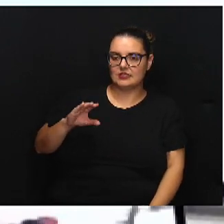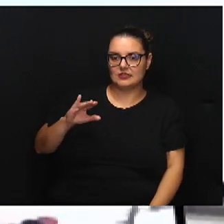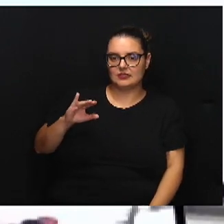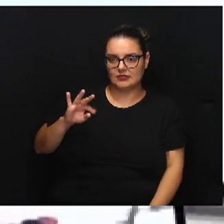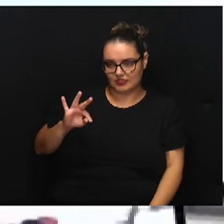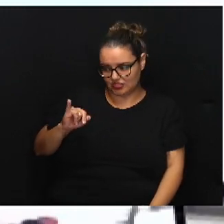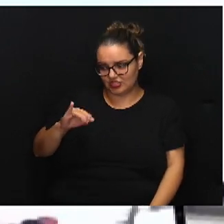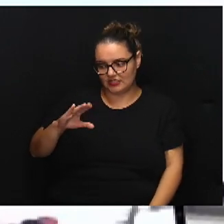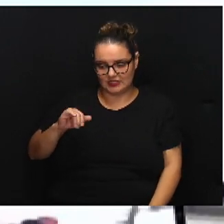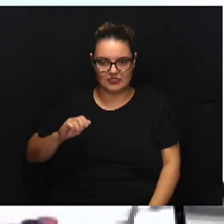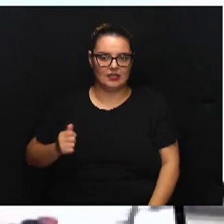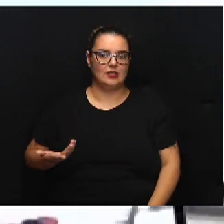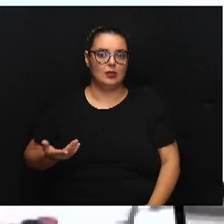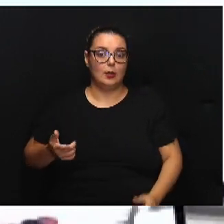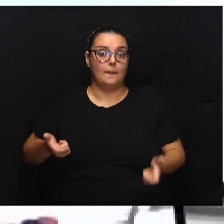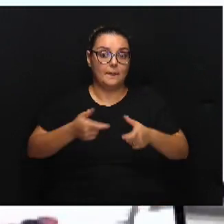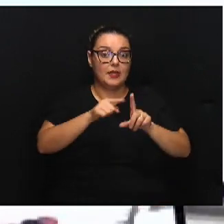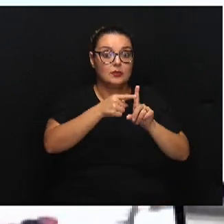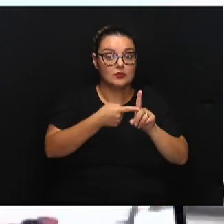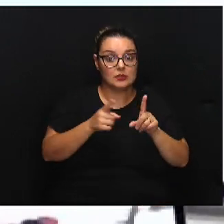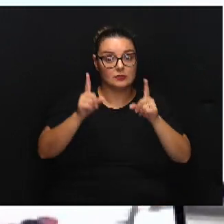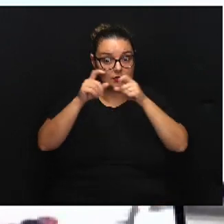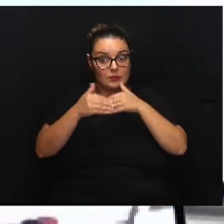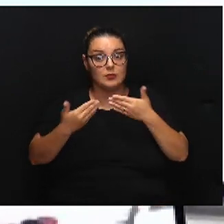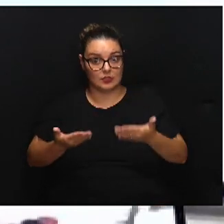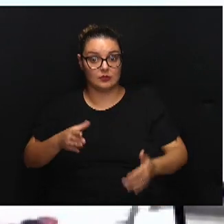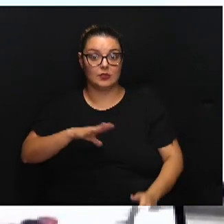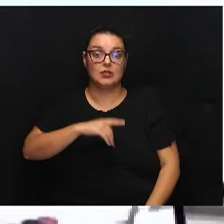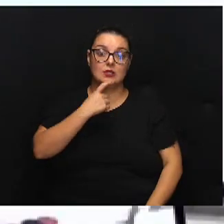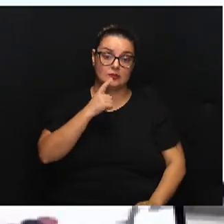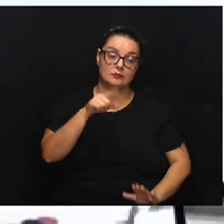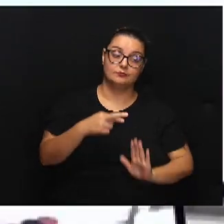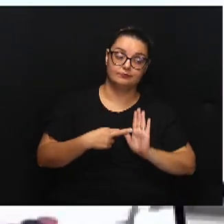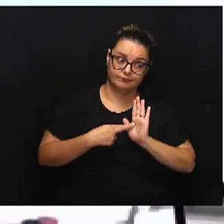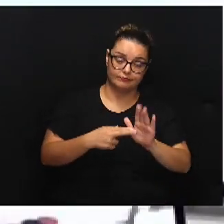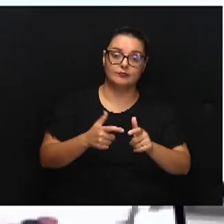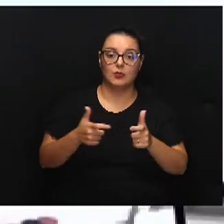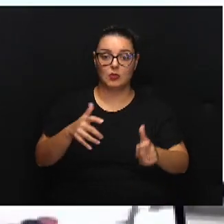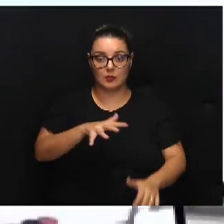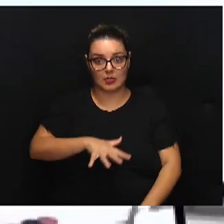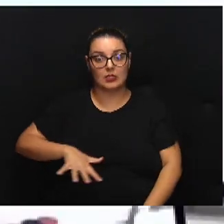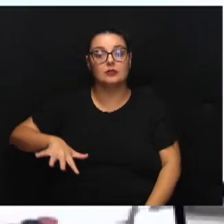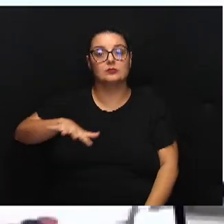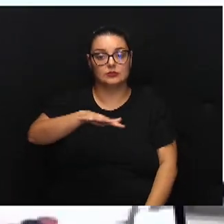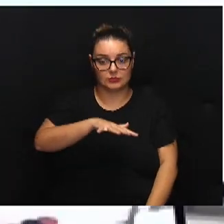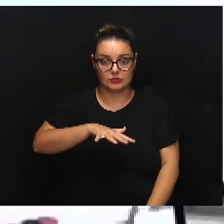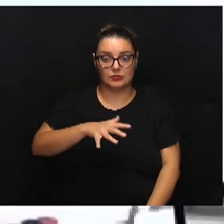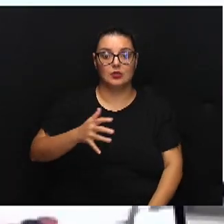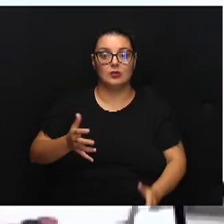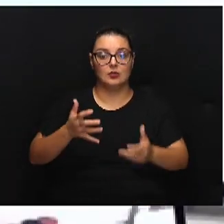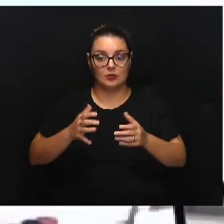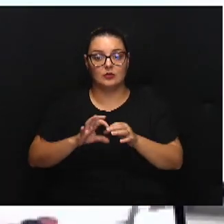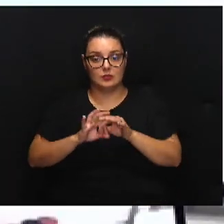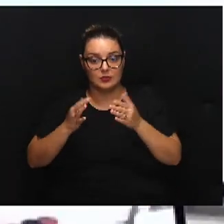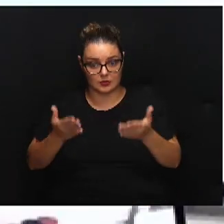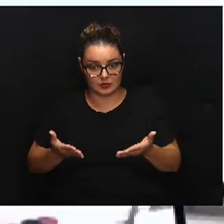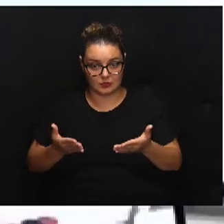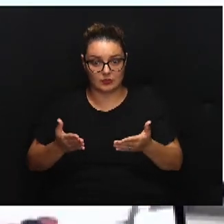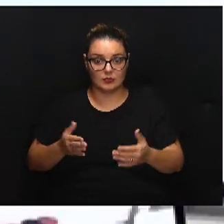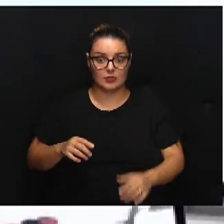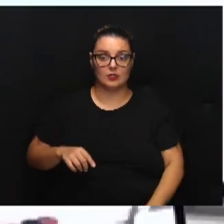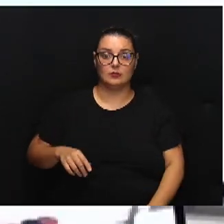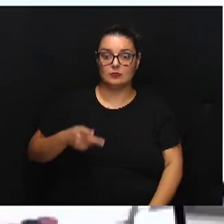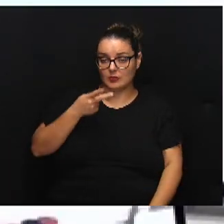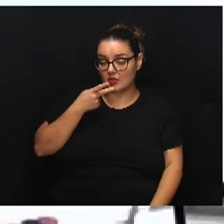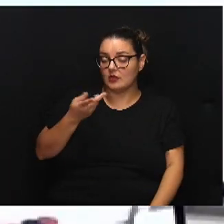partos e em situações complexas. E Campinas é uma referência para uma grande região. Então, eu queria deixar aqui uma questão